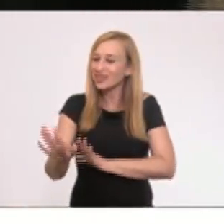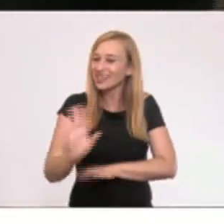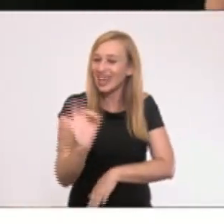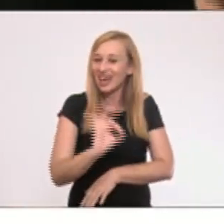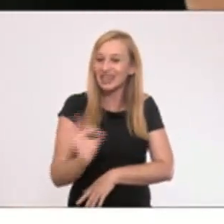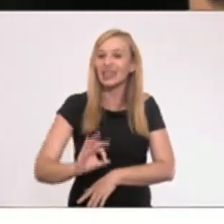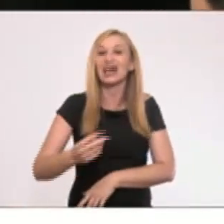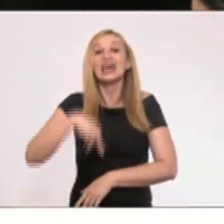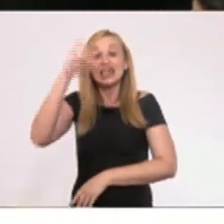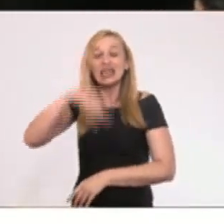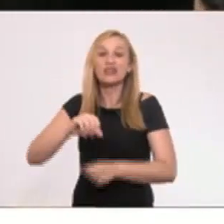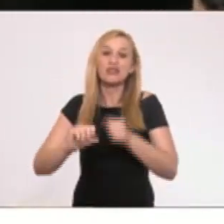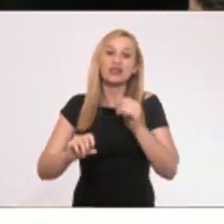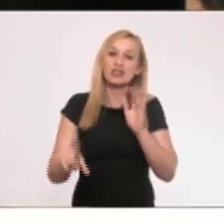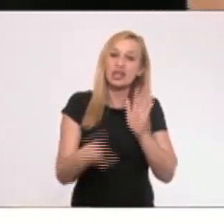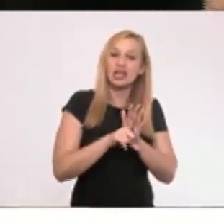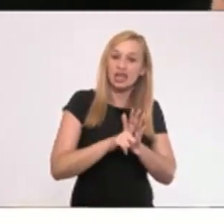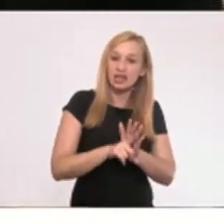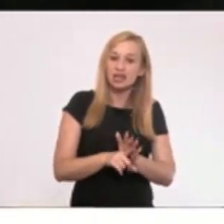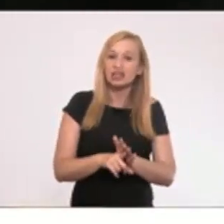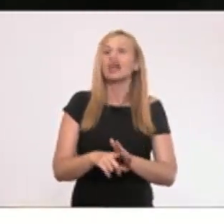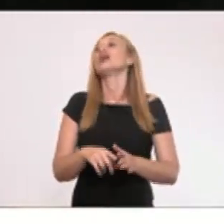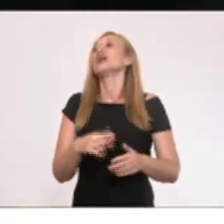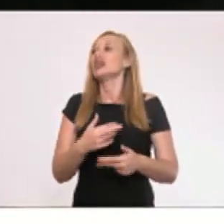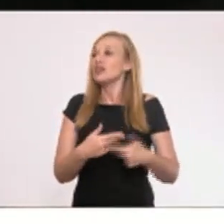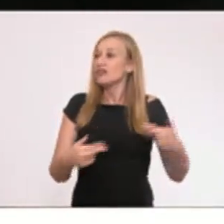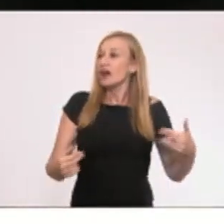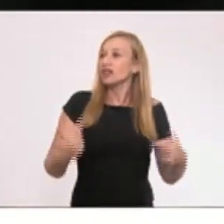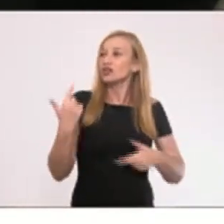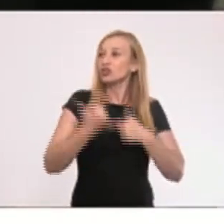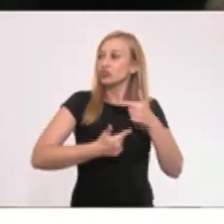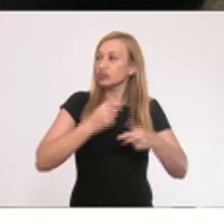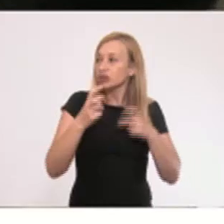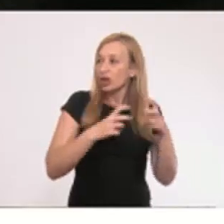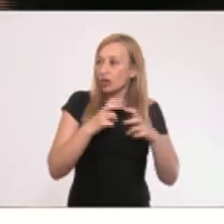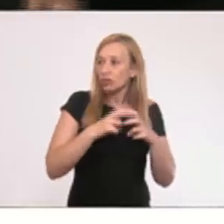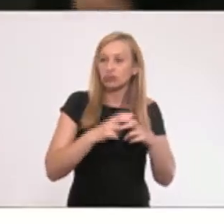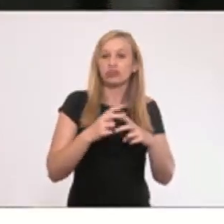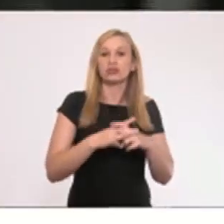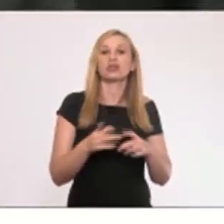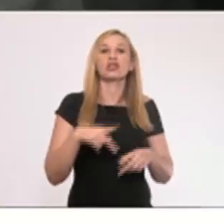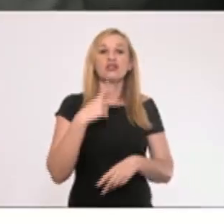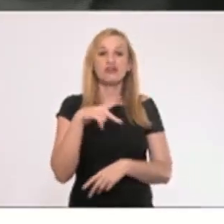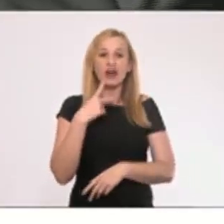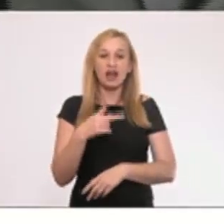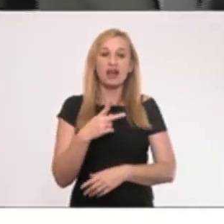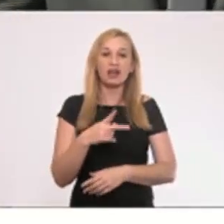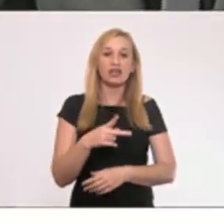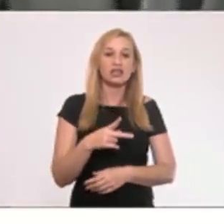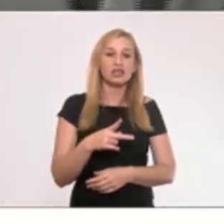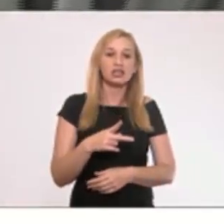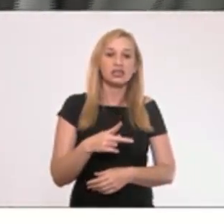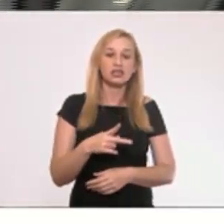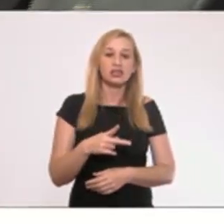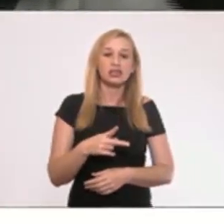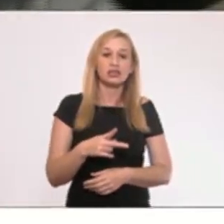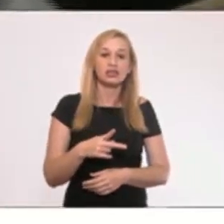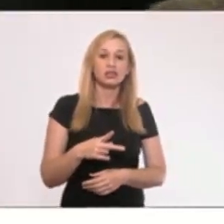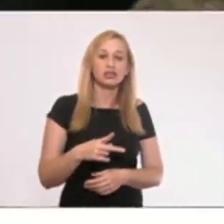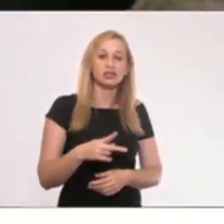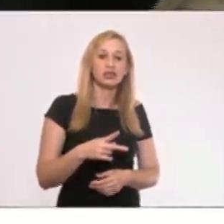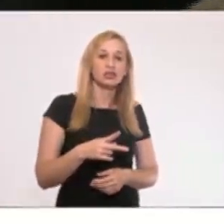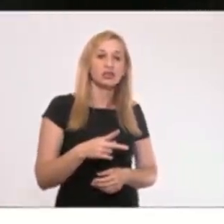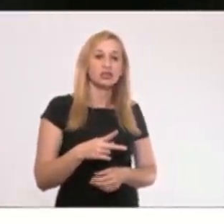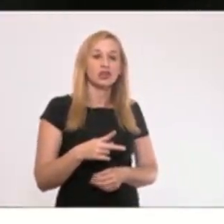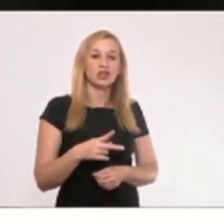em 2016, volto a repetir, teve muita discussão, me fala em adensar uma área que é o pulmão do Rio